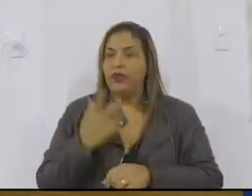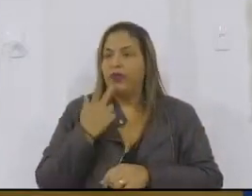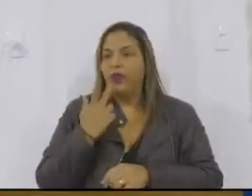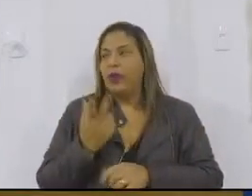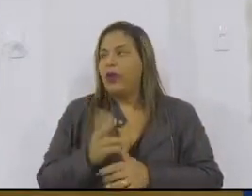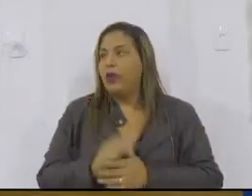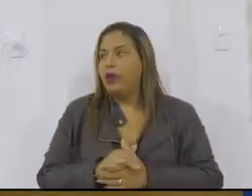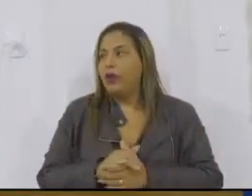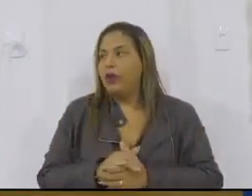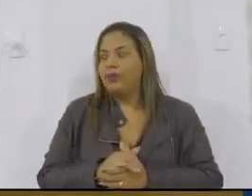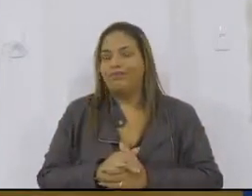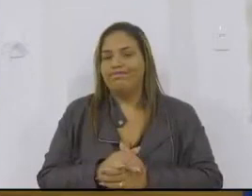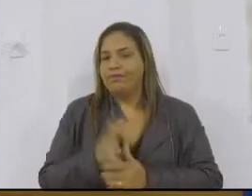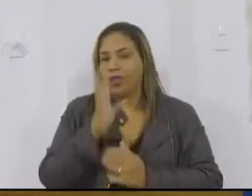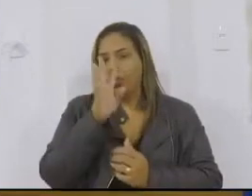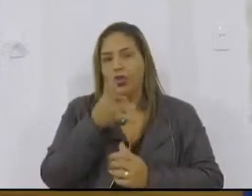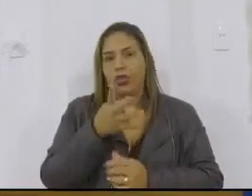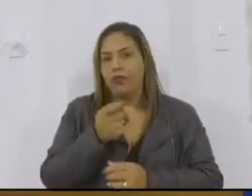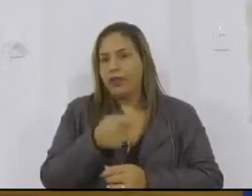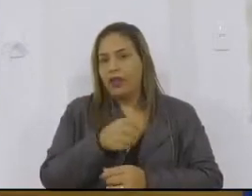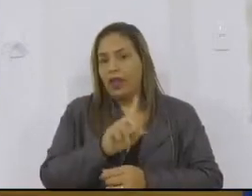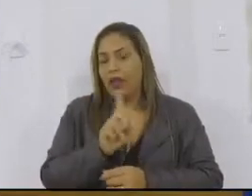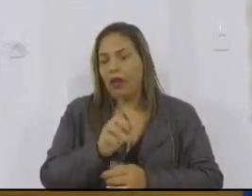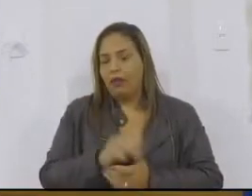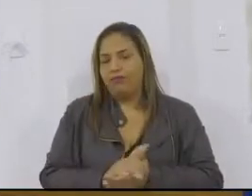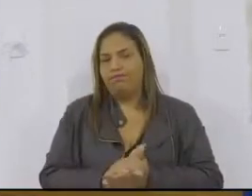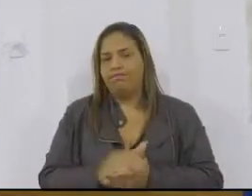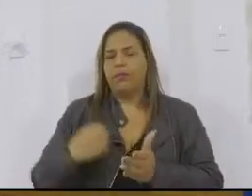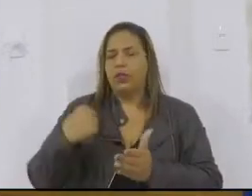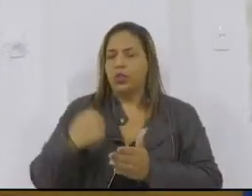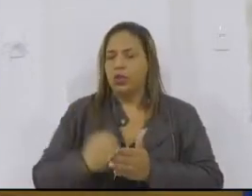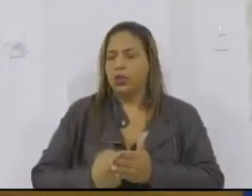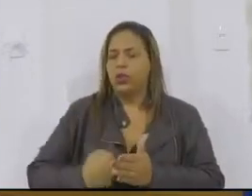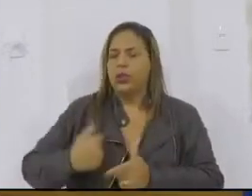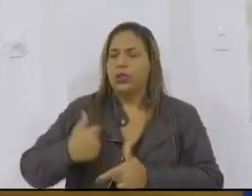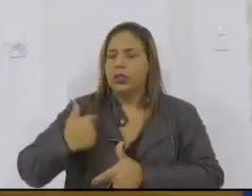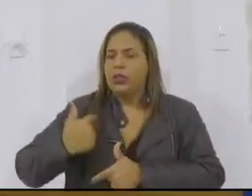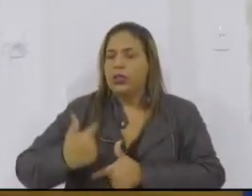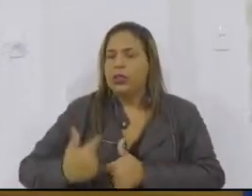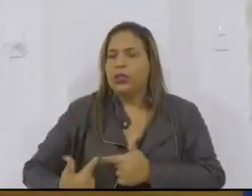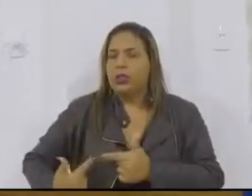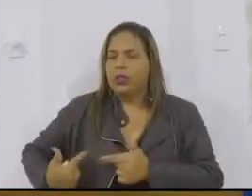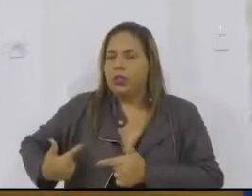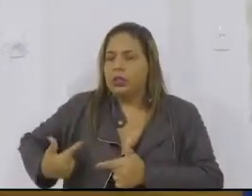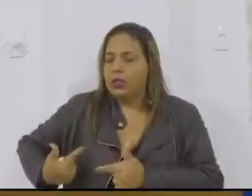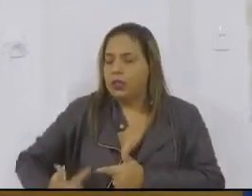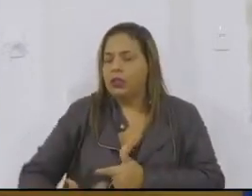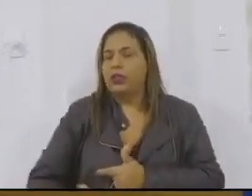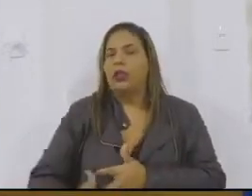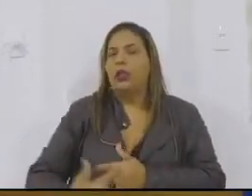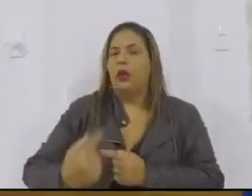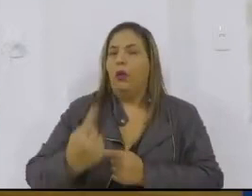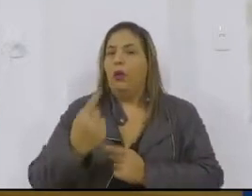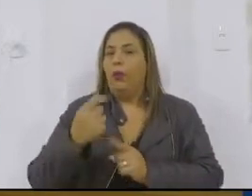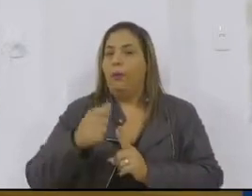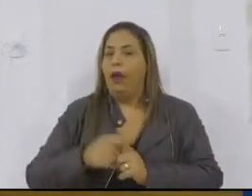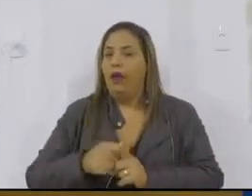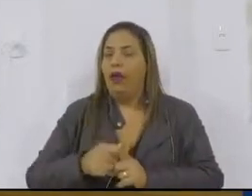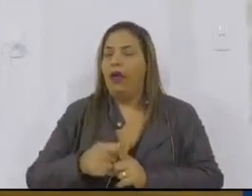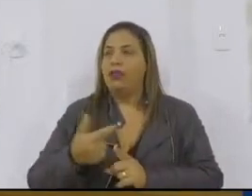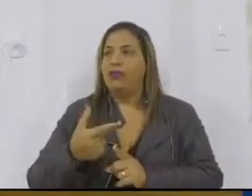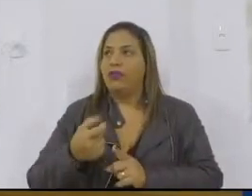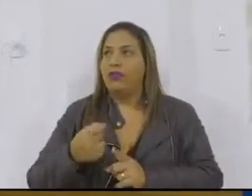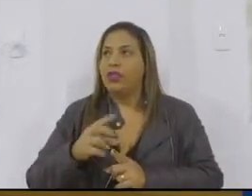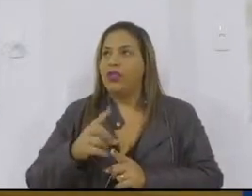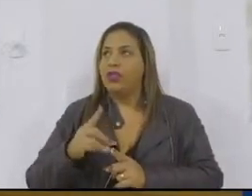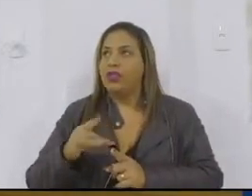tinha como resolver. Numa luta, numa briga, caiu para um mês, 20 dias,